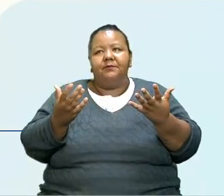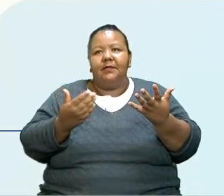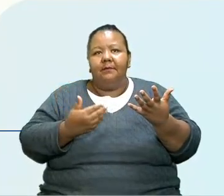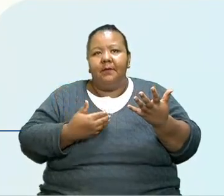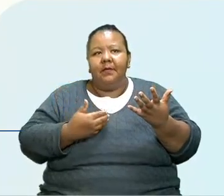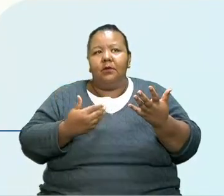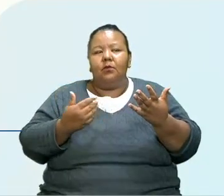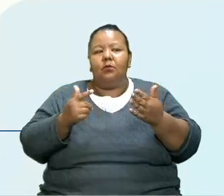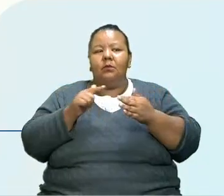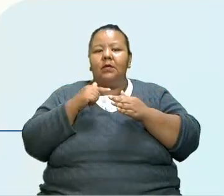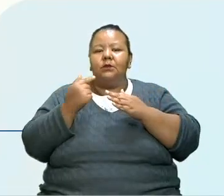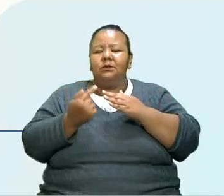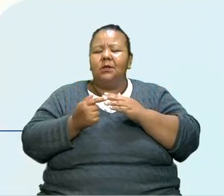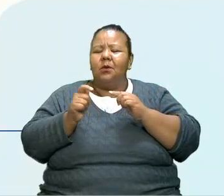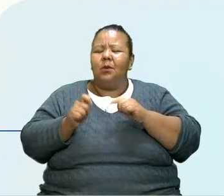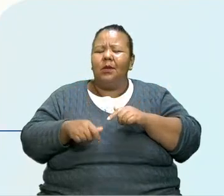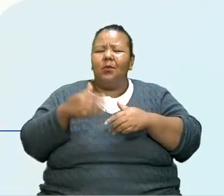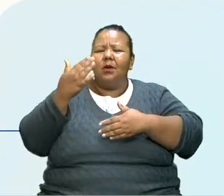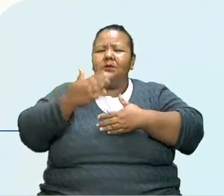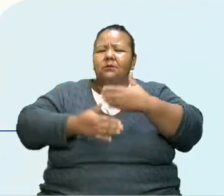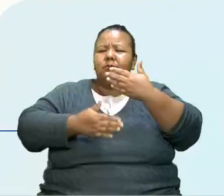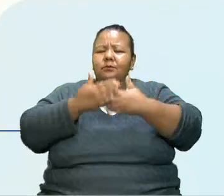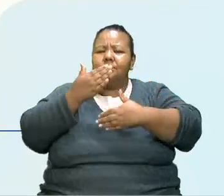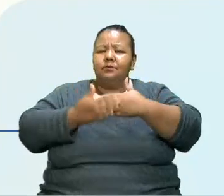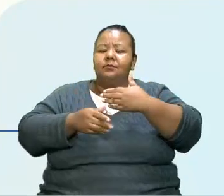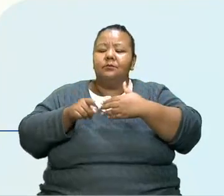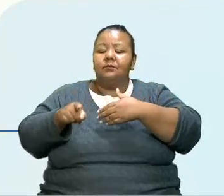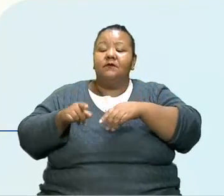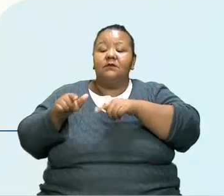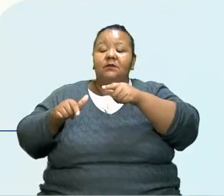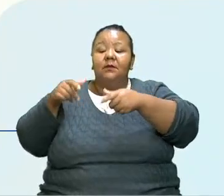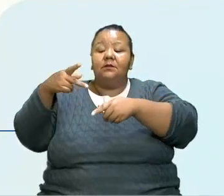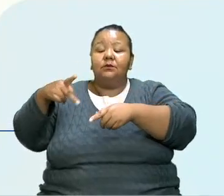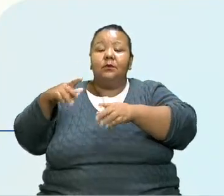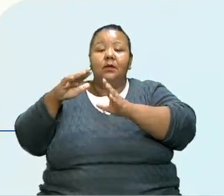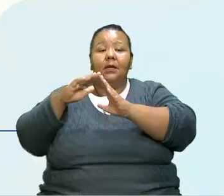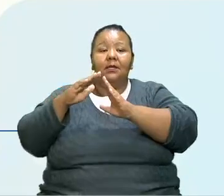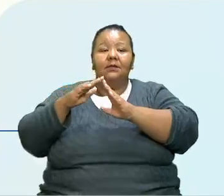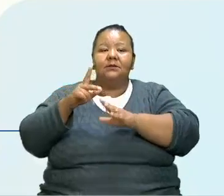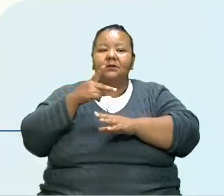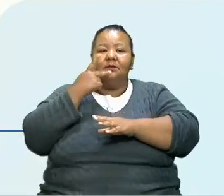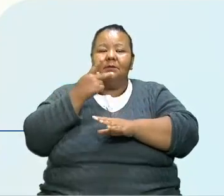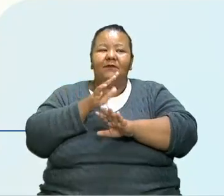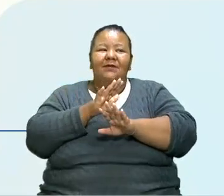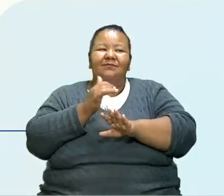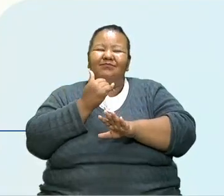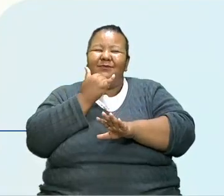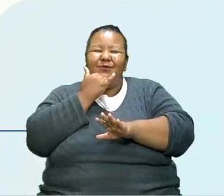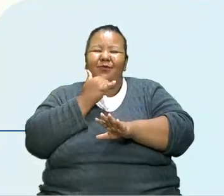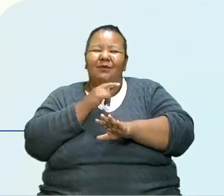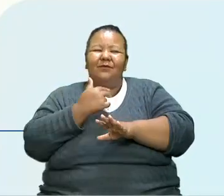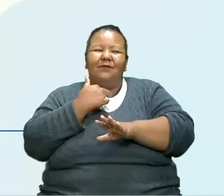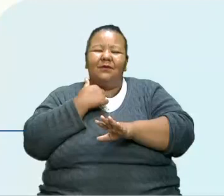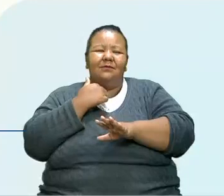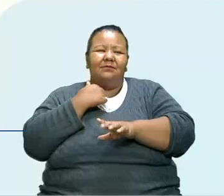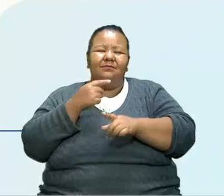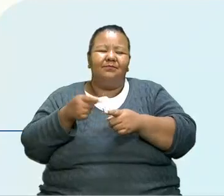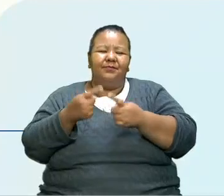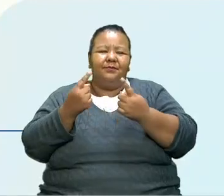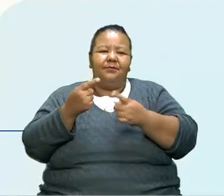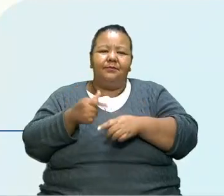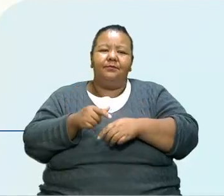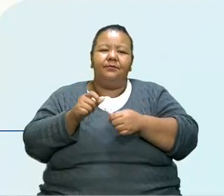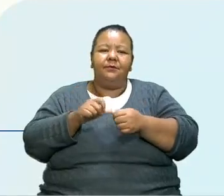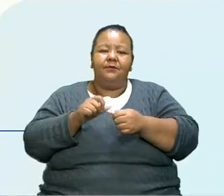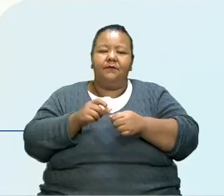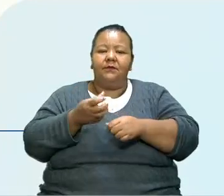as redes sociais? O que pode restringir para se já policiar? E aí ele falar assim, olha, não vai fazer, vamos nos ajustar aqui,